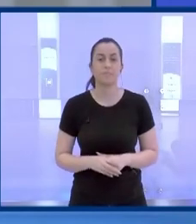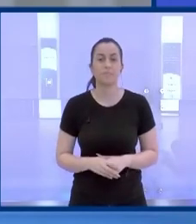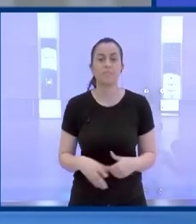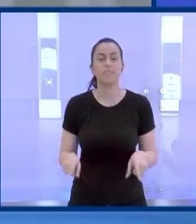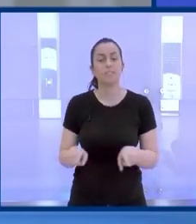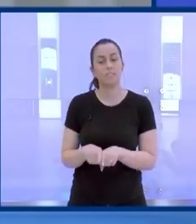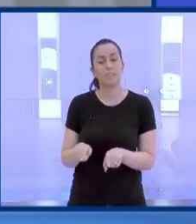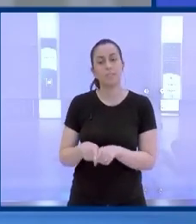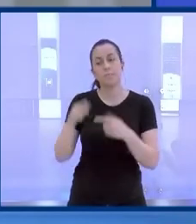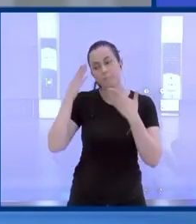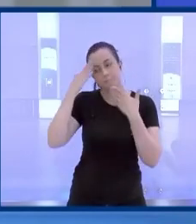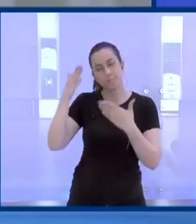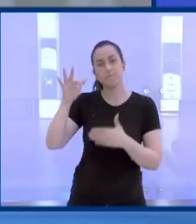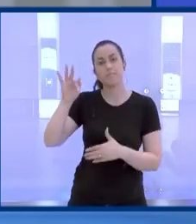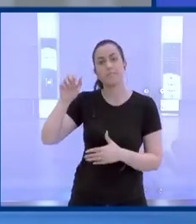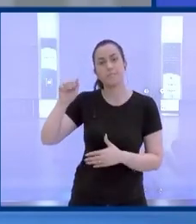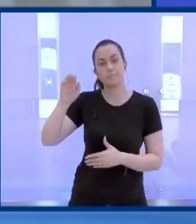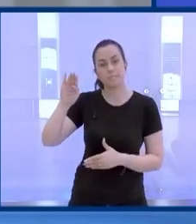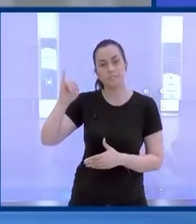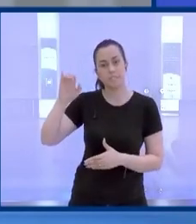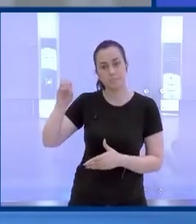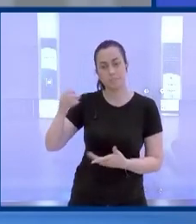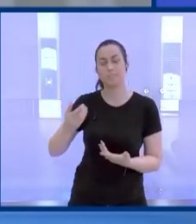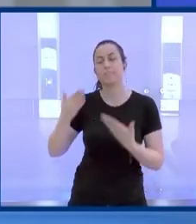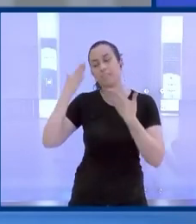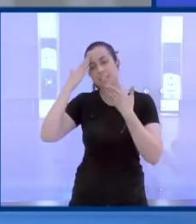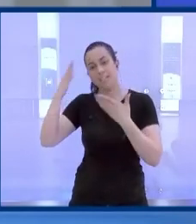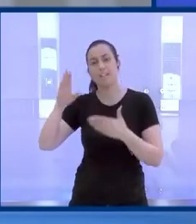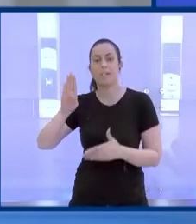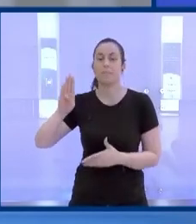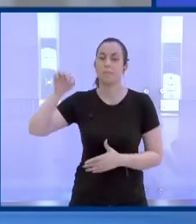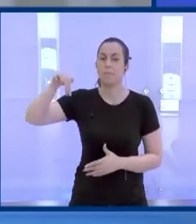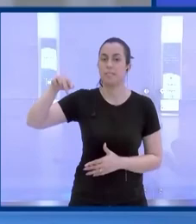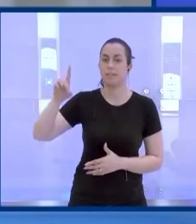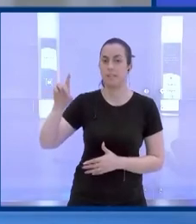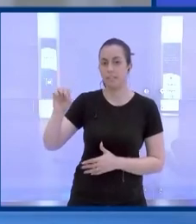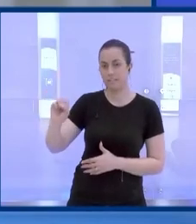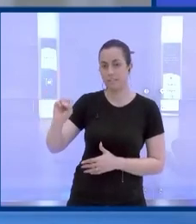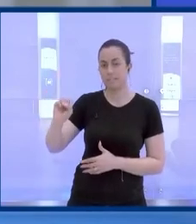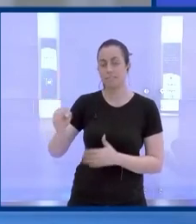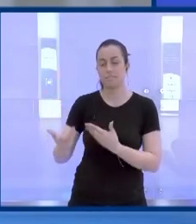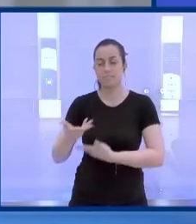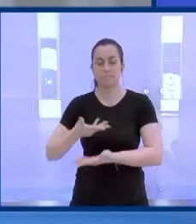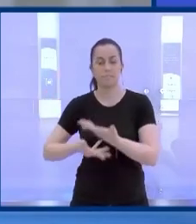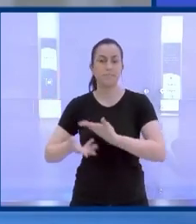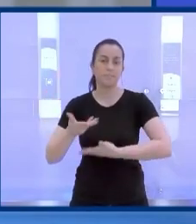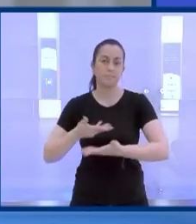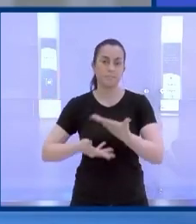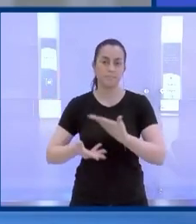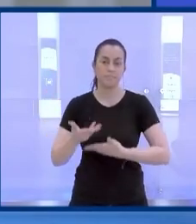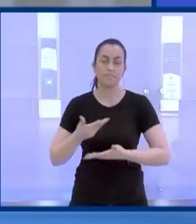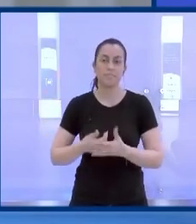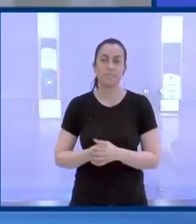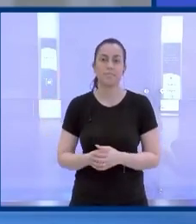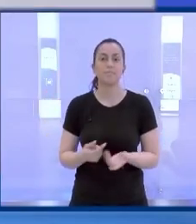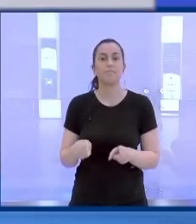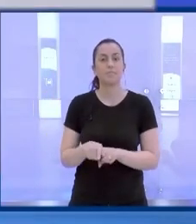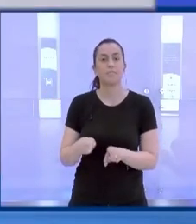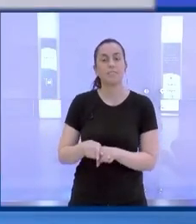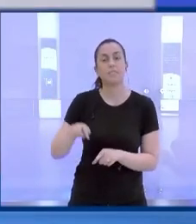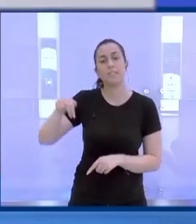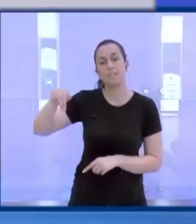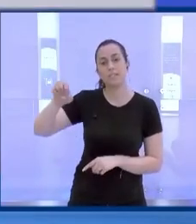agradecer a parceria do BNDES nesses processos de privatizações e agradecer, por fim, aqui ao Nelson e à